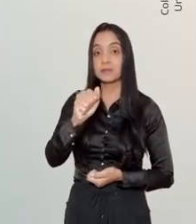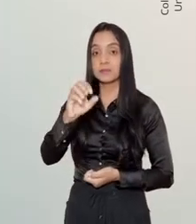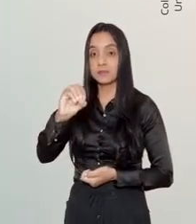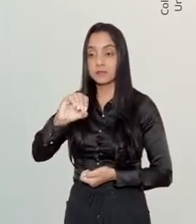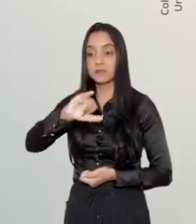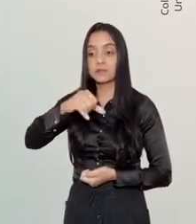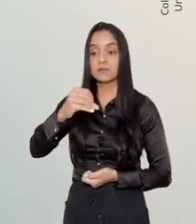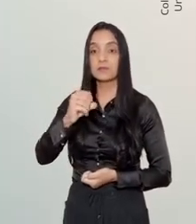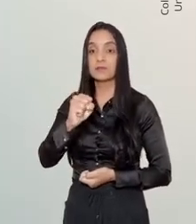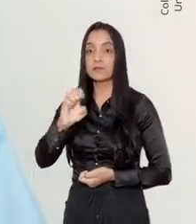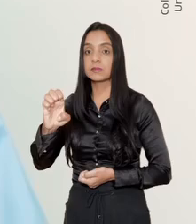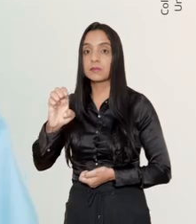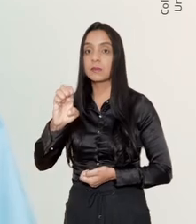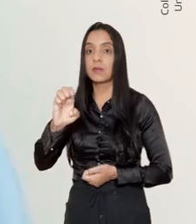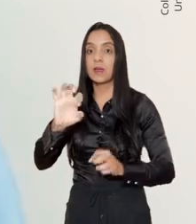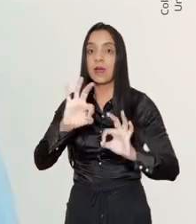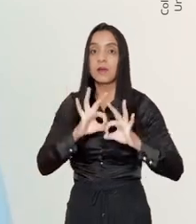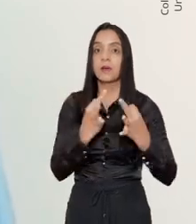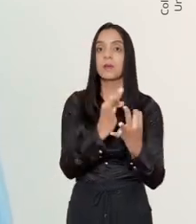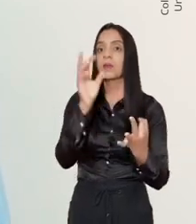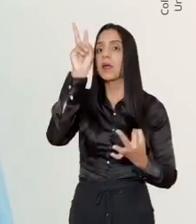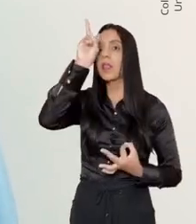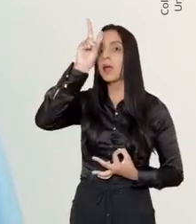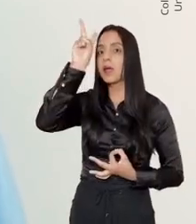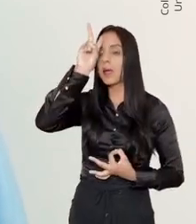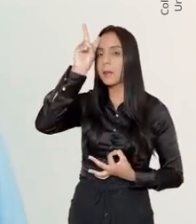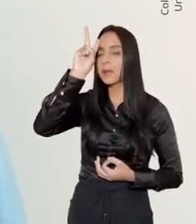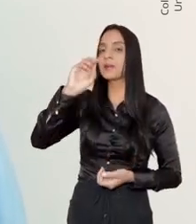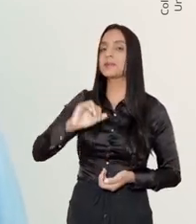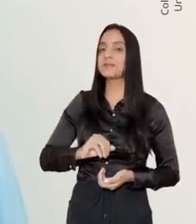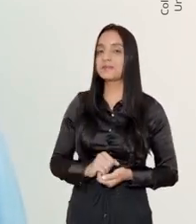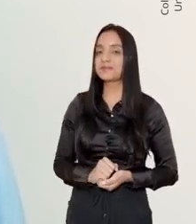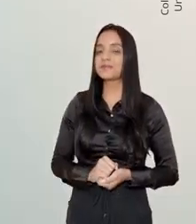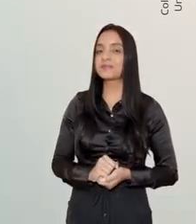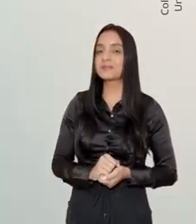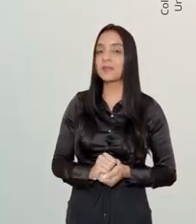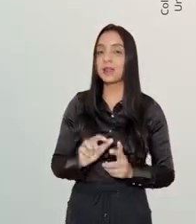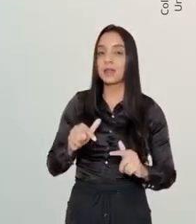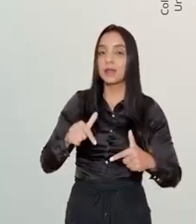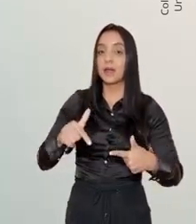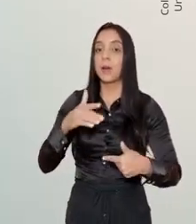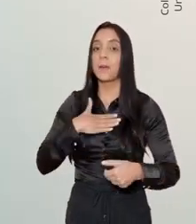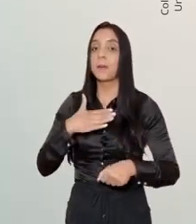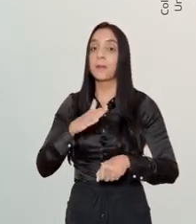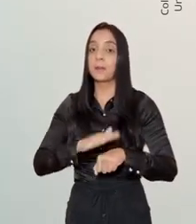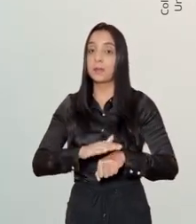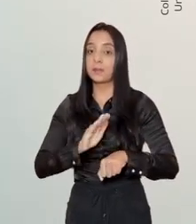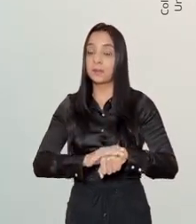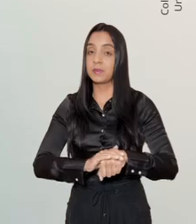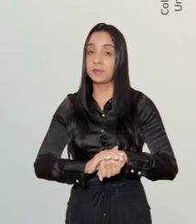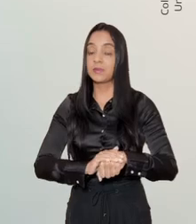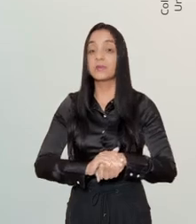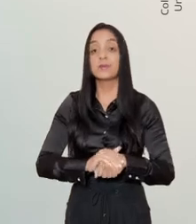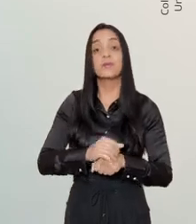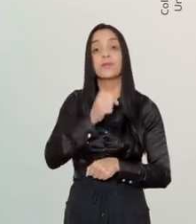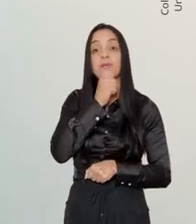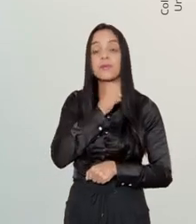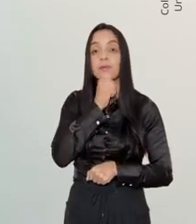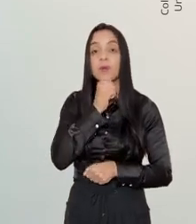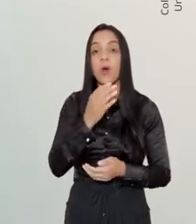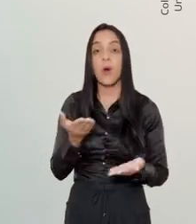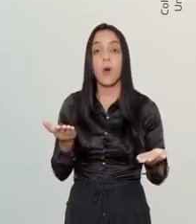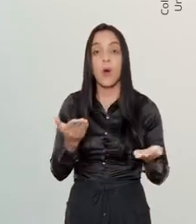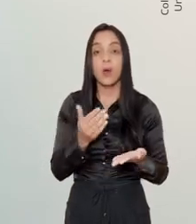Hospital Filantrópico São José é vivo na vida de muitas famílias de Colatina. Foi uma iniciativa do meu avô Pergentino e